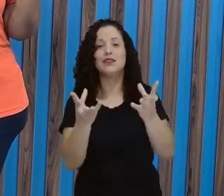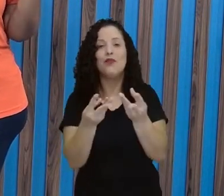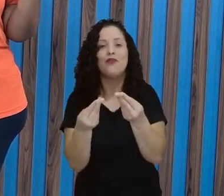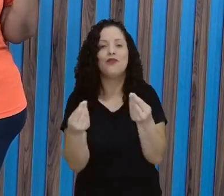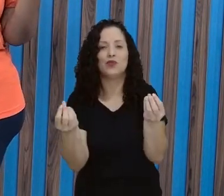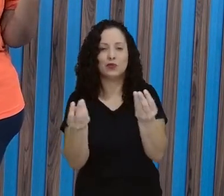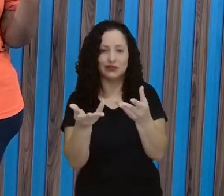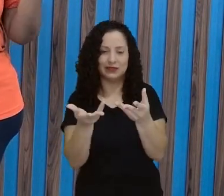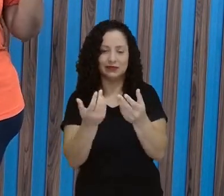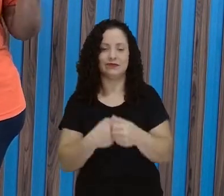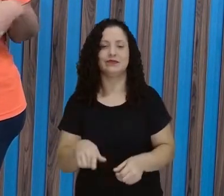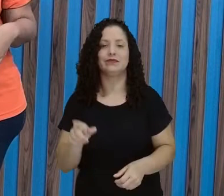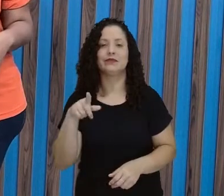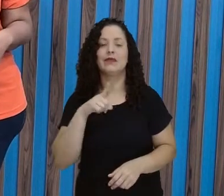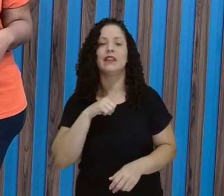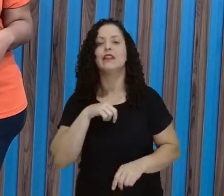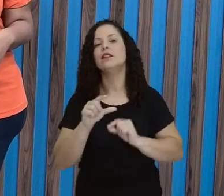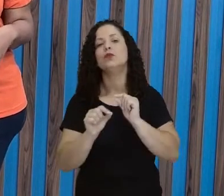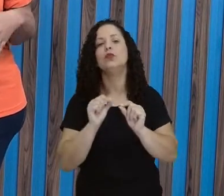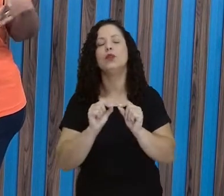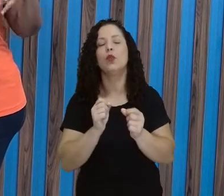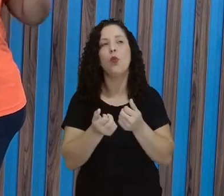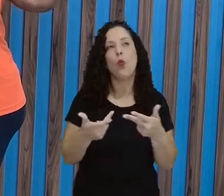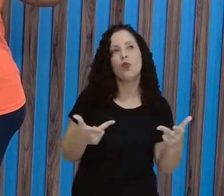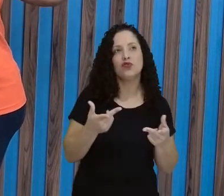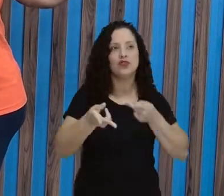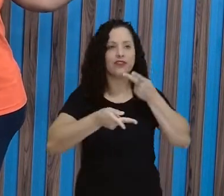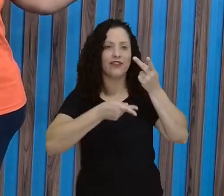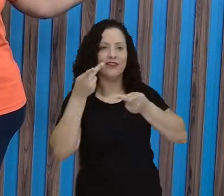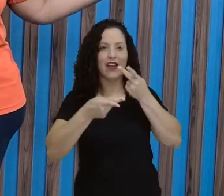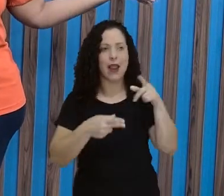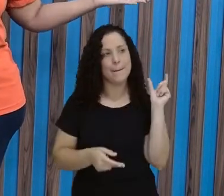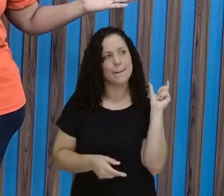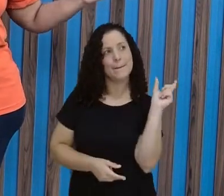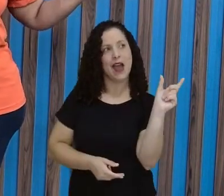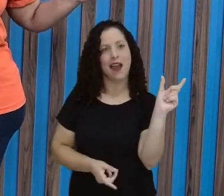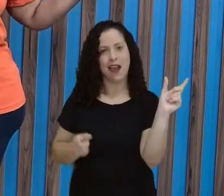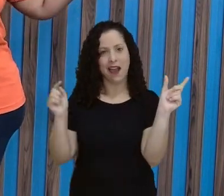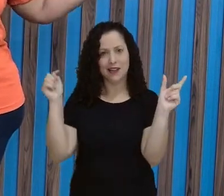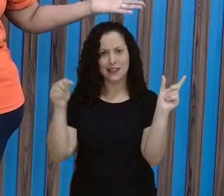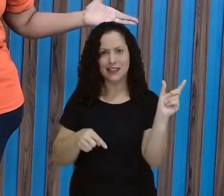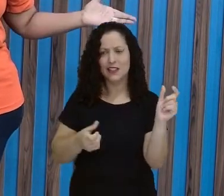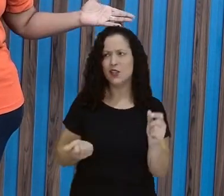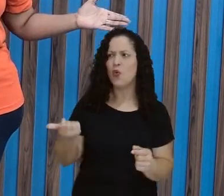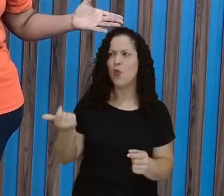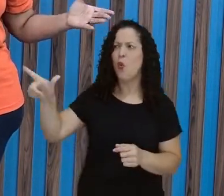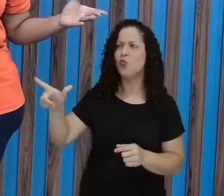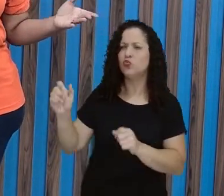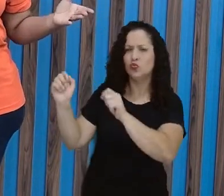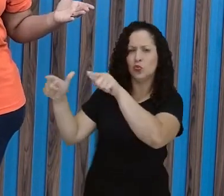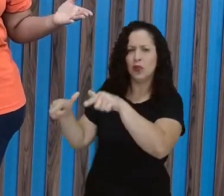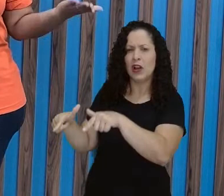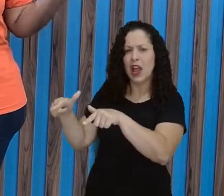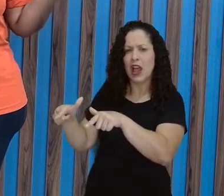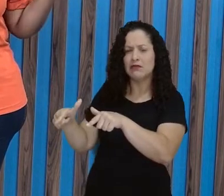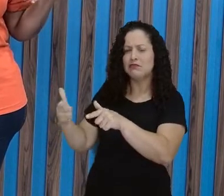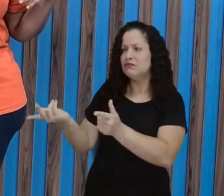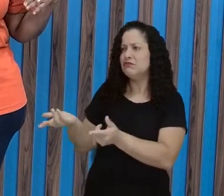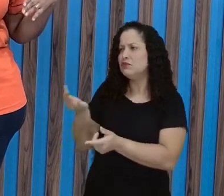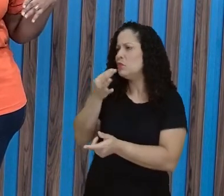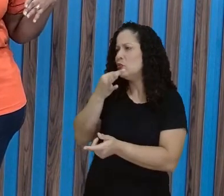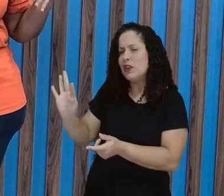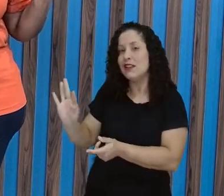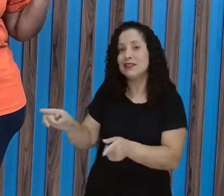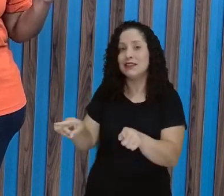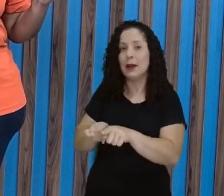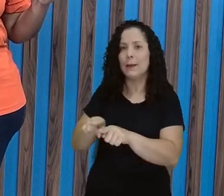existem expressões que a gente diz aqui e que em outros lugares do país as pessoas não conhecem. Da mesma forma, ao